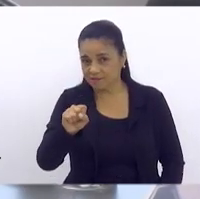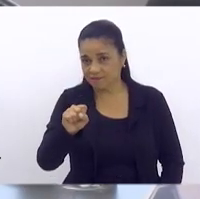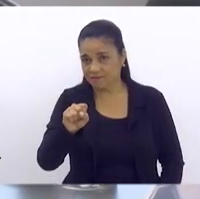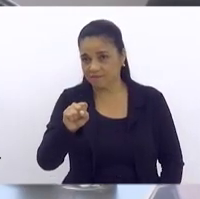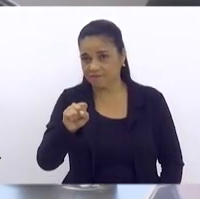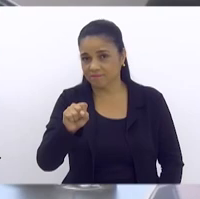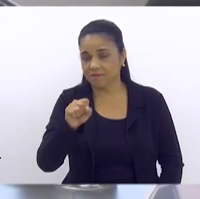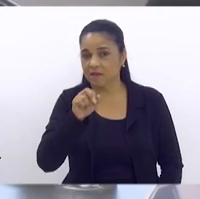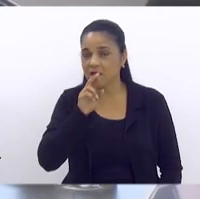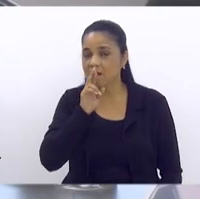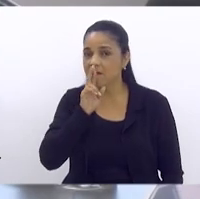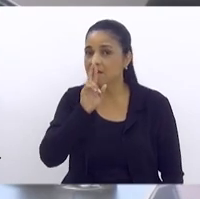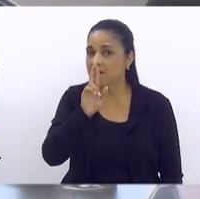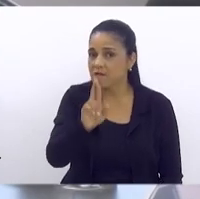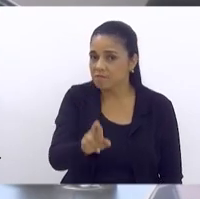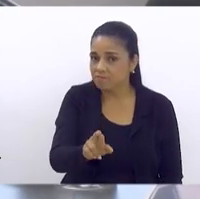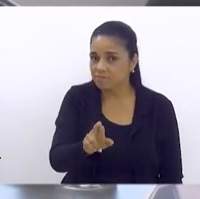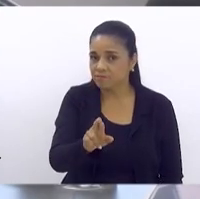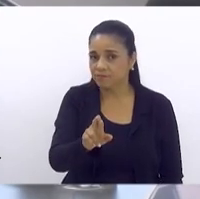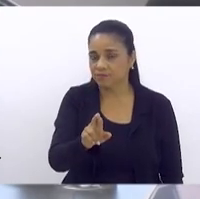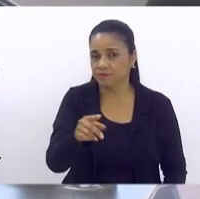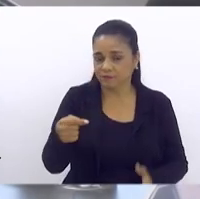a resposta à denúncia